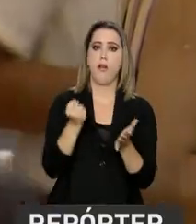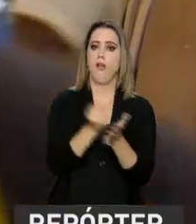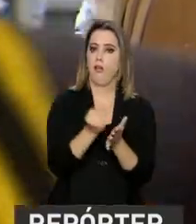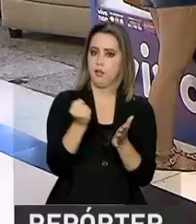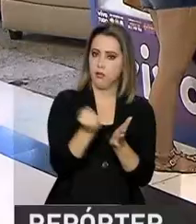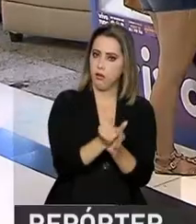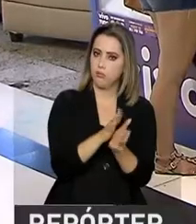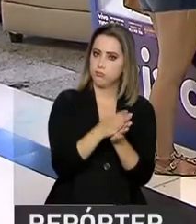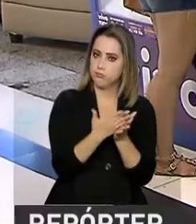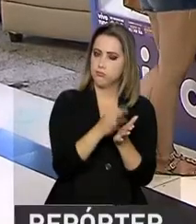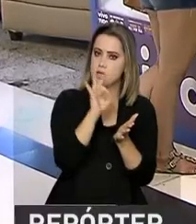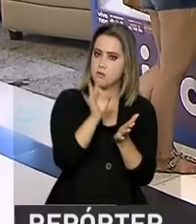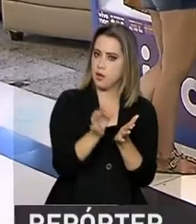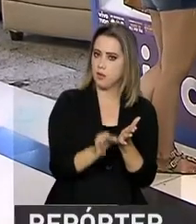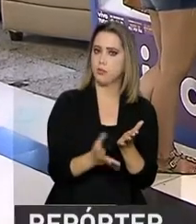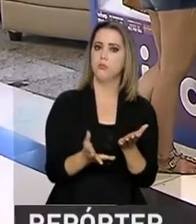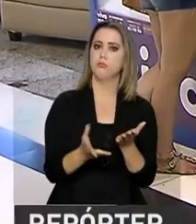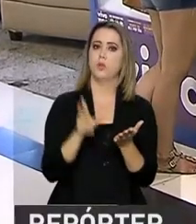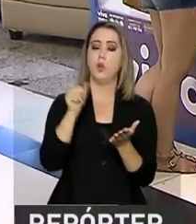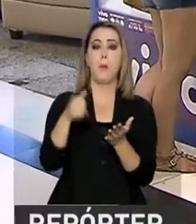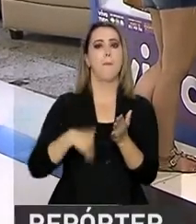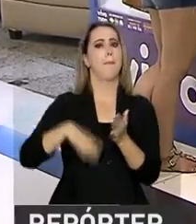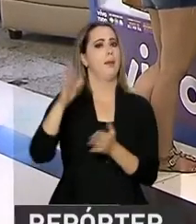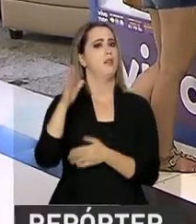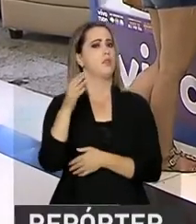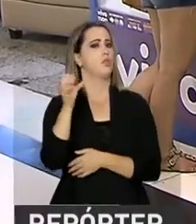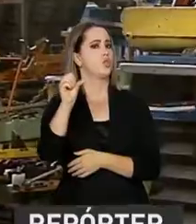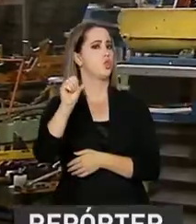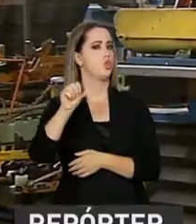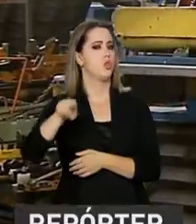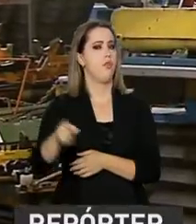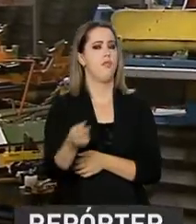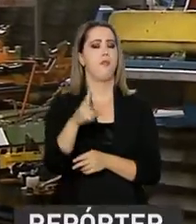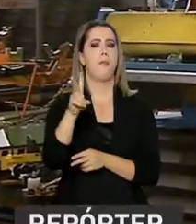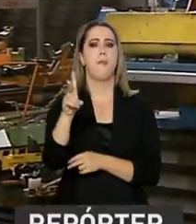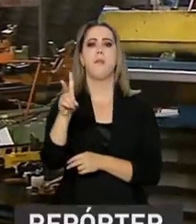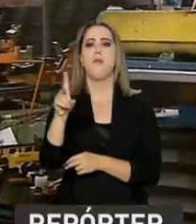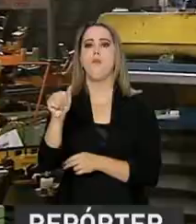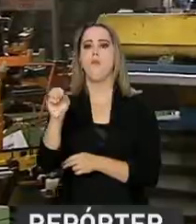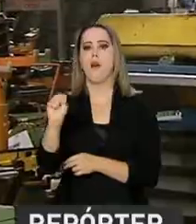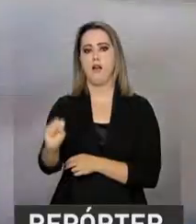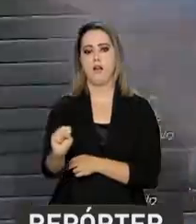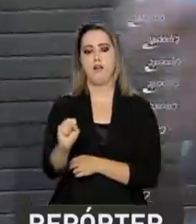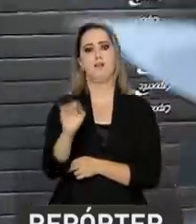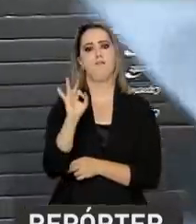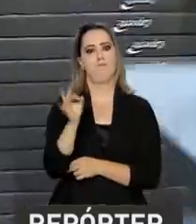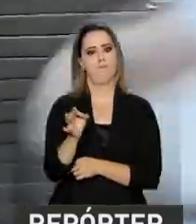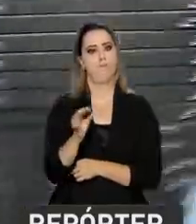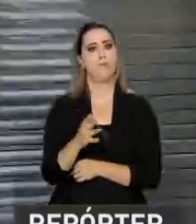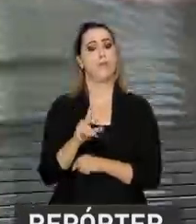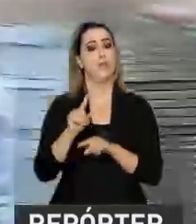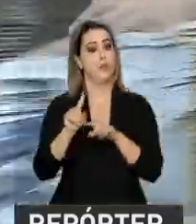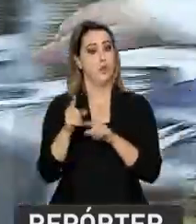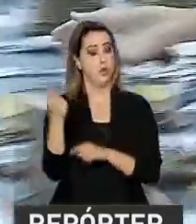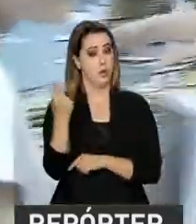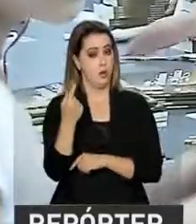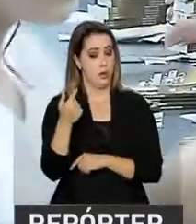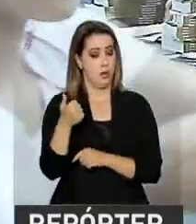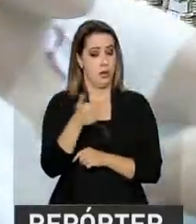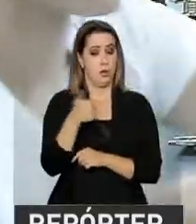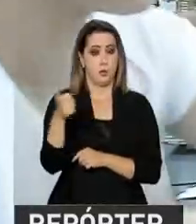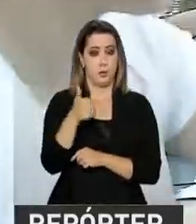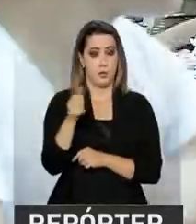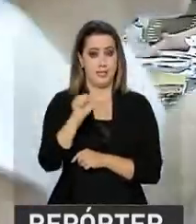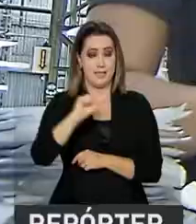assinada foram abertas 9821 vagas formais já nos primeiros seis meses do ano